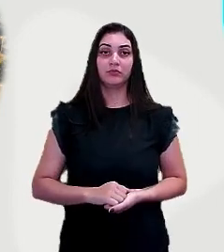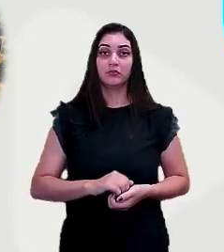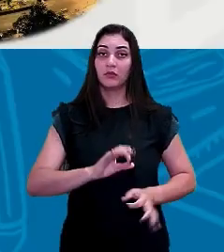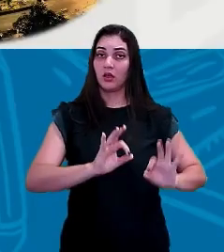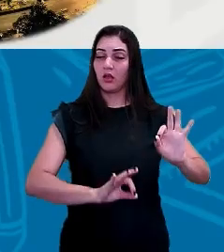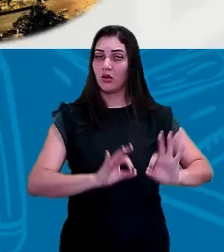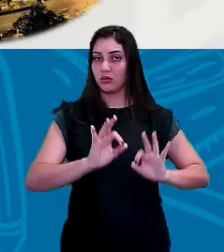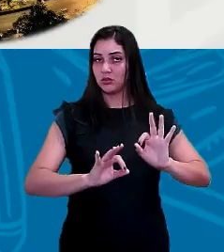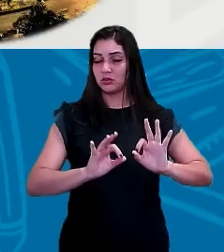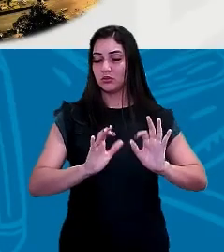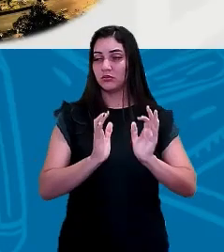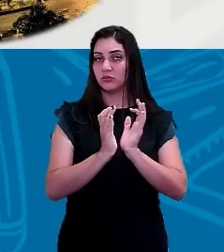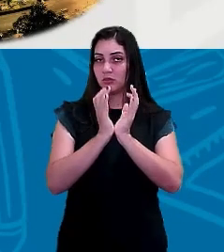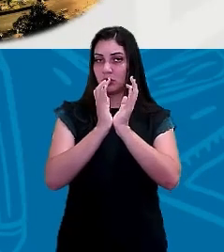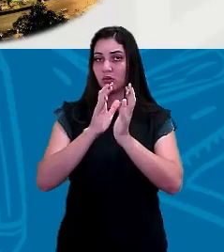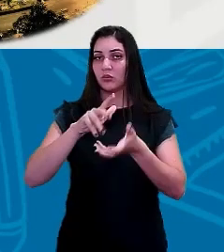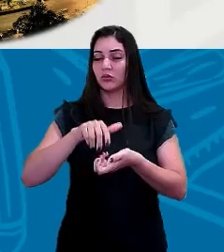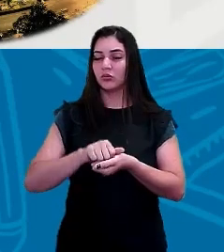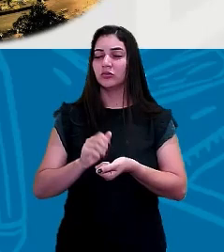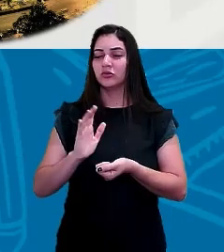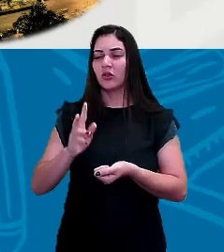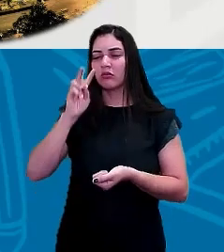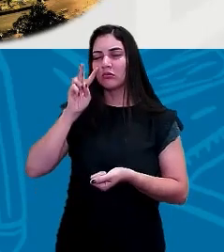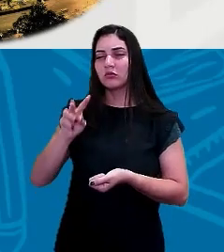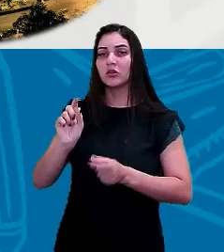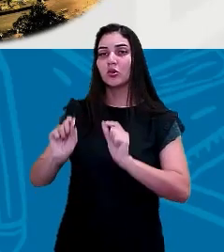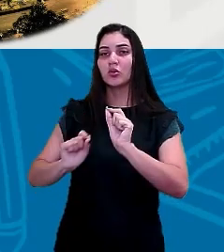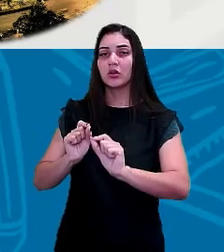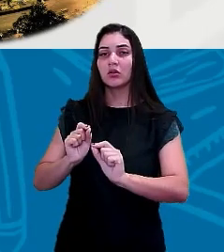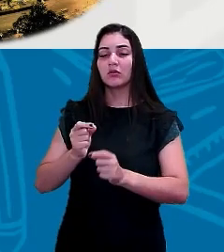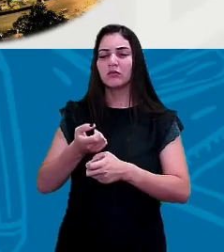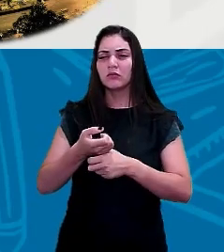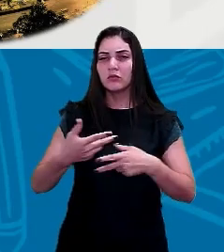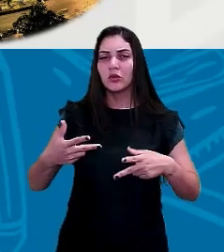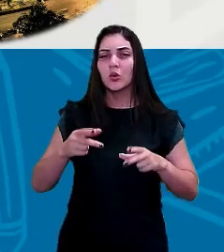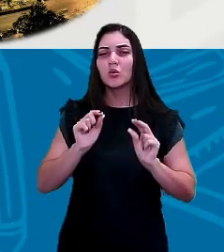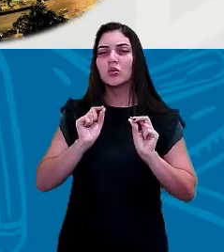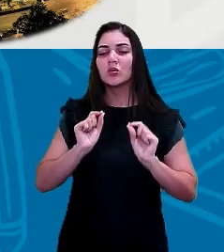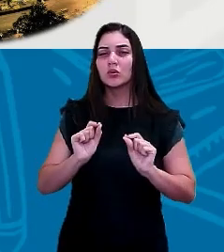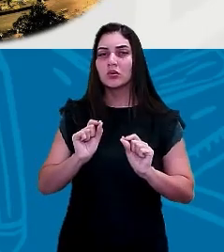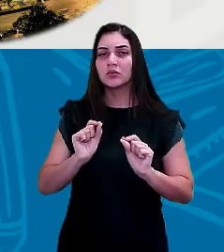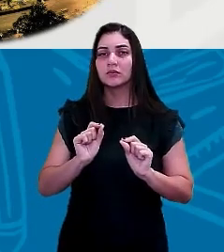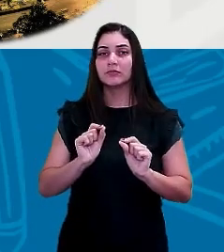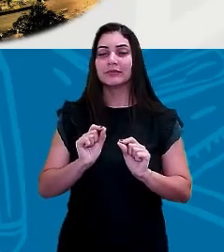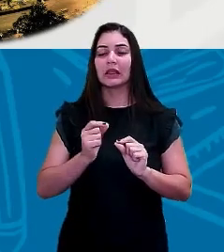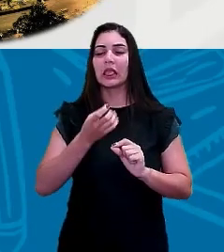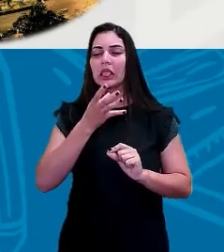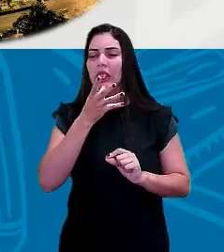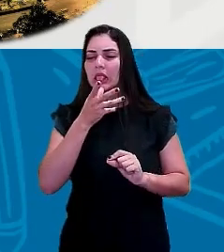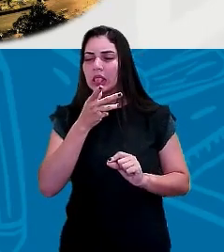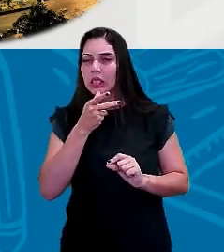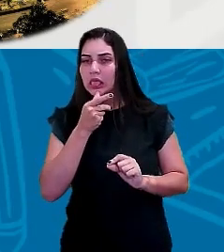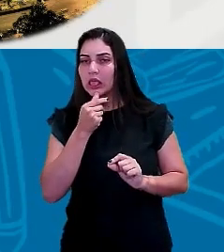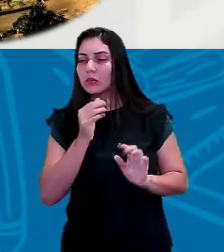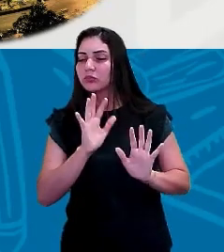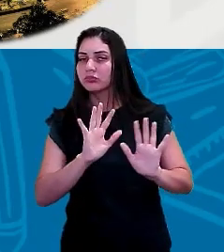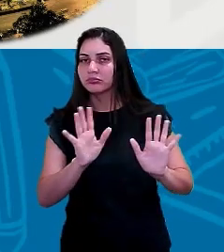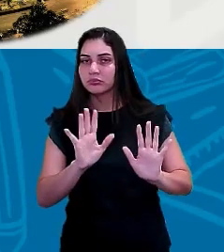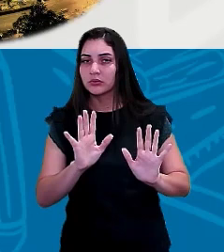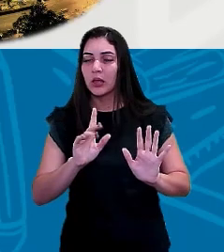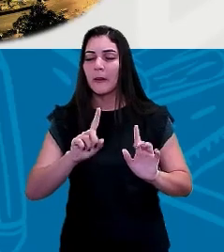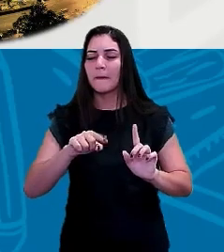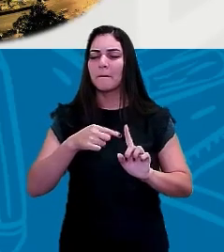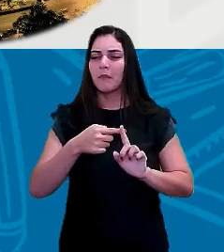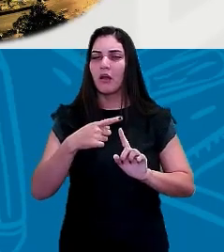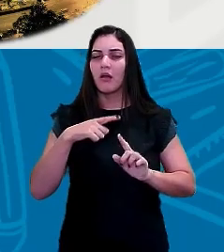organização da Copa, né, como eu já citei, vocês estão vendo, foi algo bem assim, não foi algo bem demorado, mas foi algo